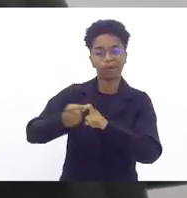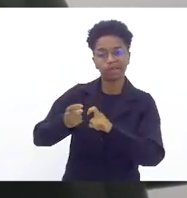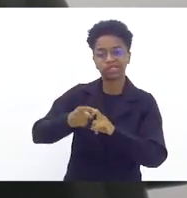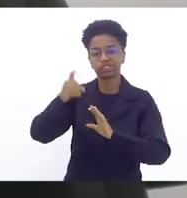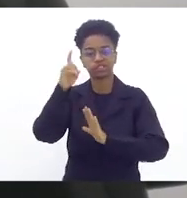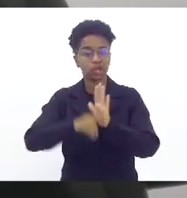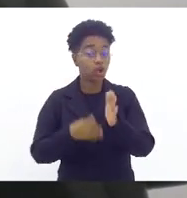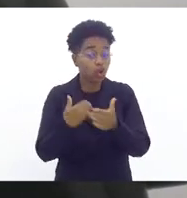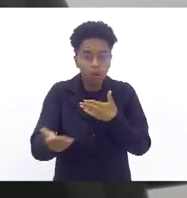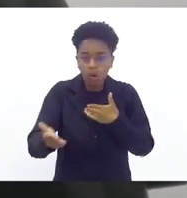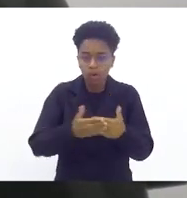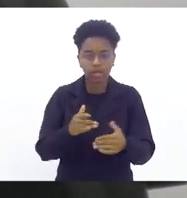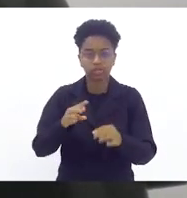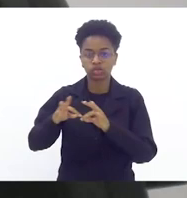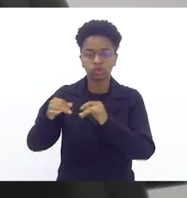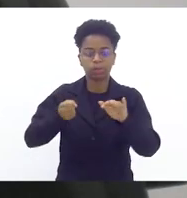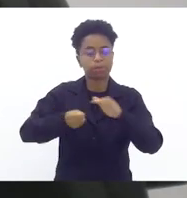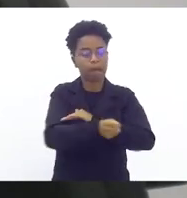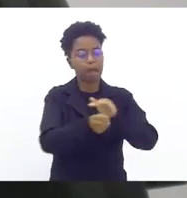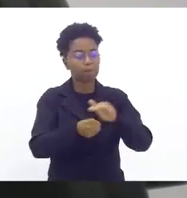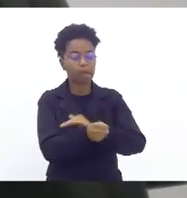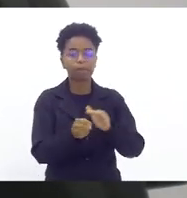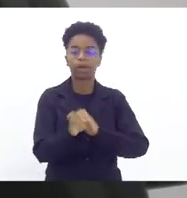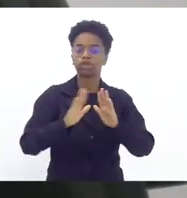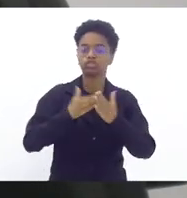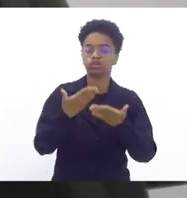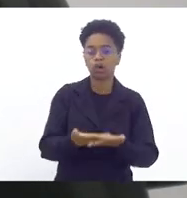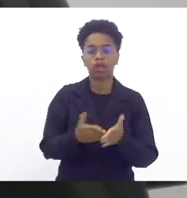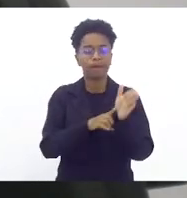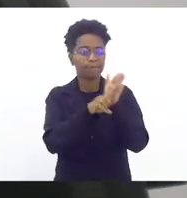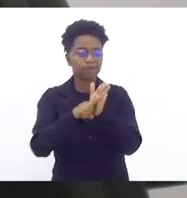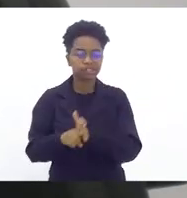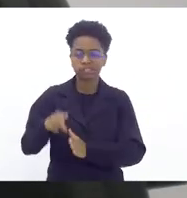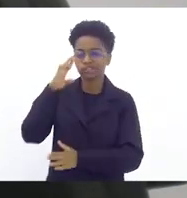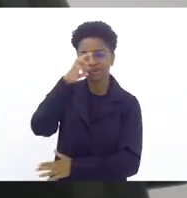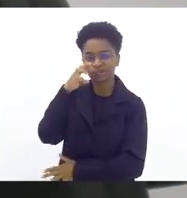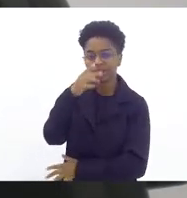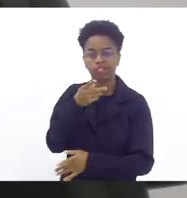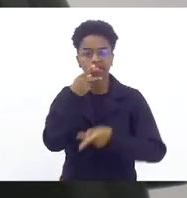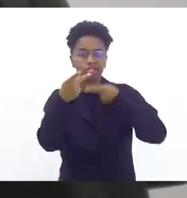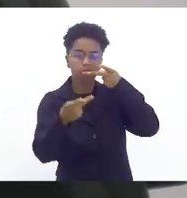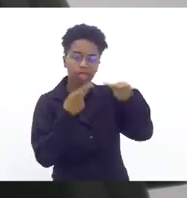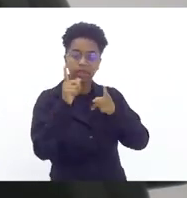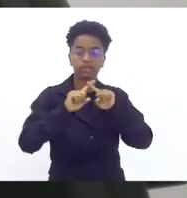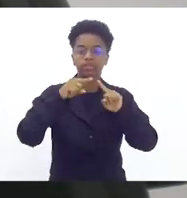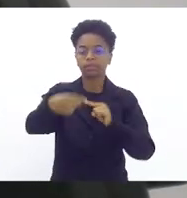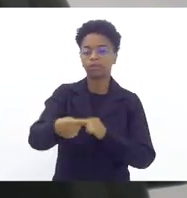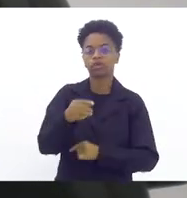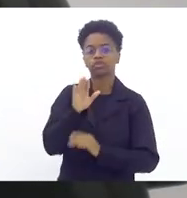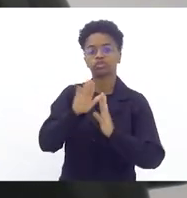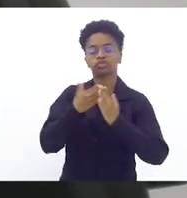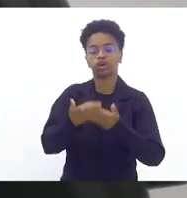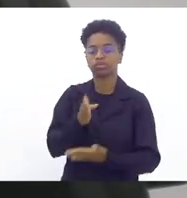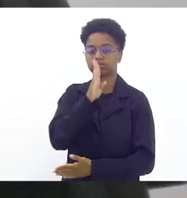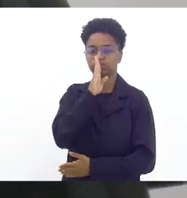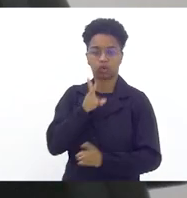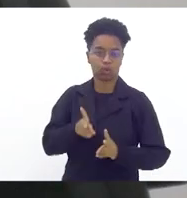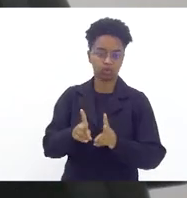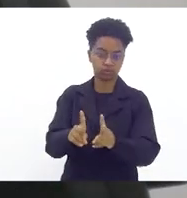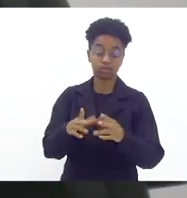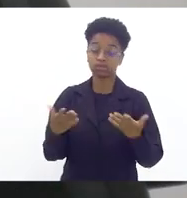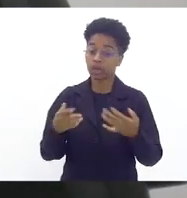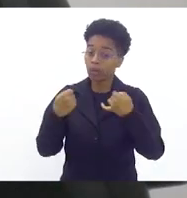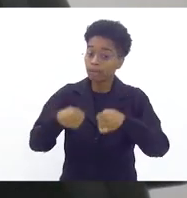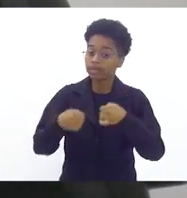de qualquer lugar. Todo mundo entra na escola, pesquisa, observa e diz o que quer e a escola continua em silêncio. Então, é preciso que a